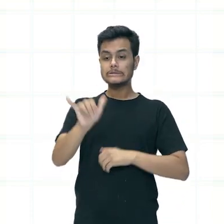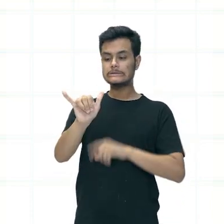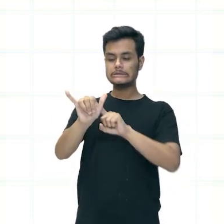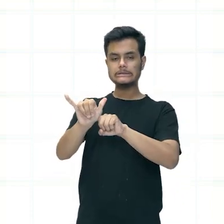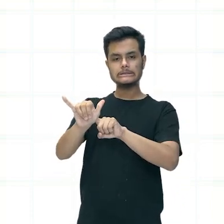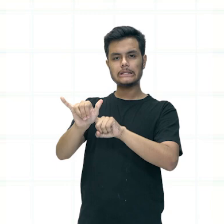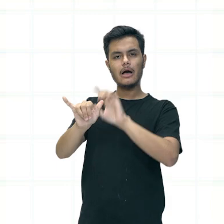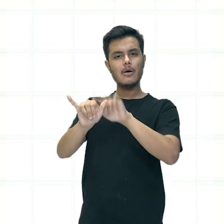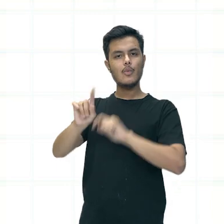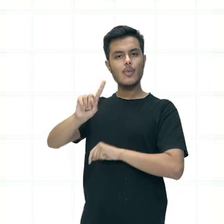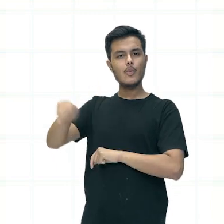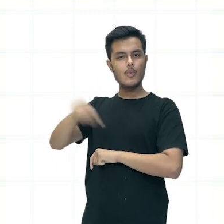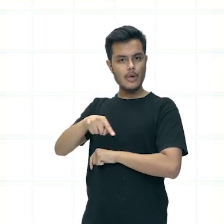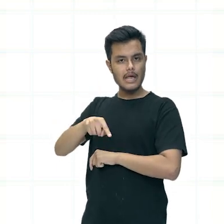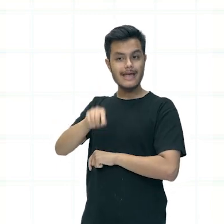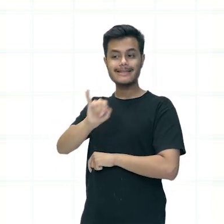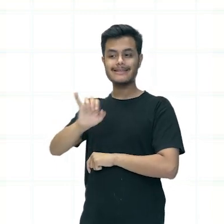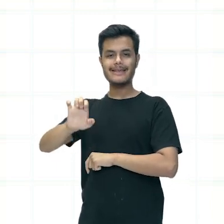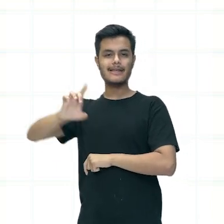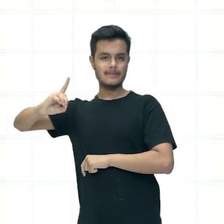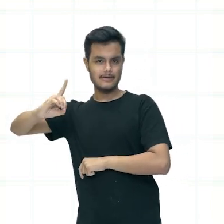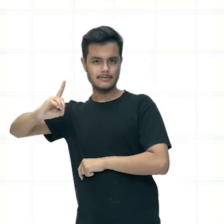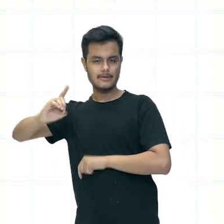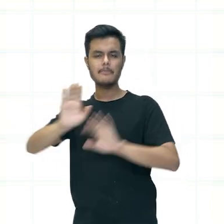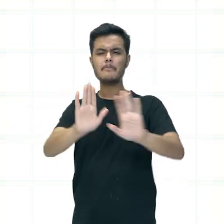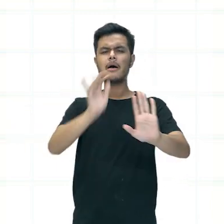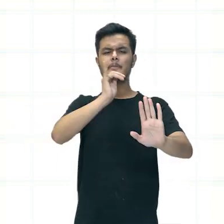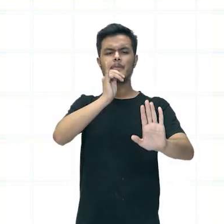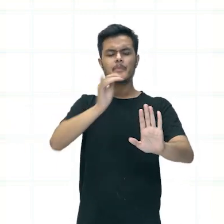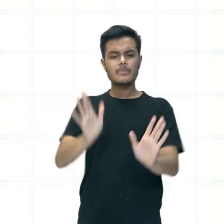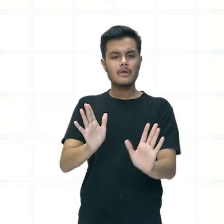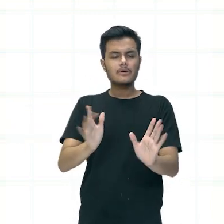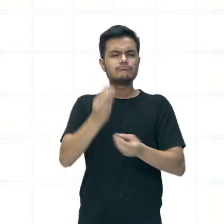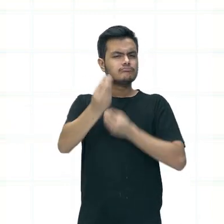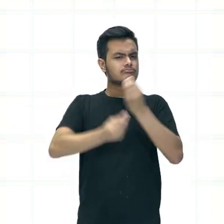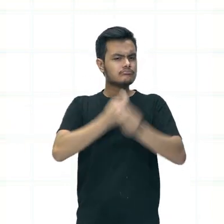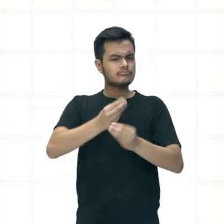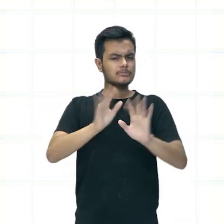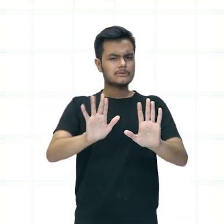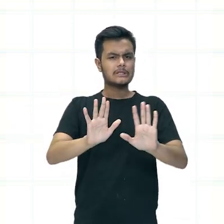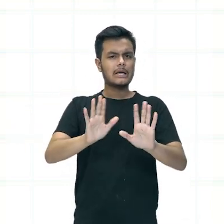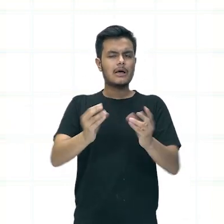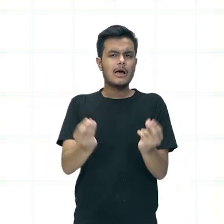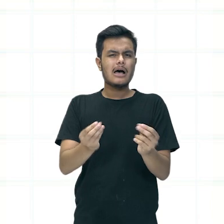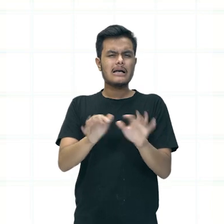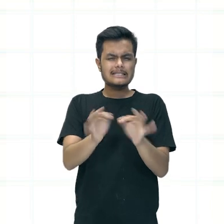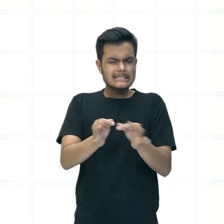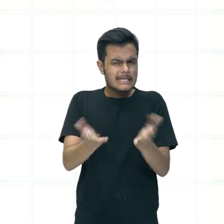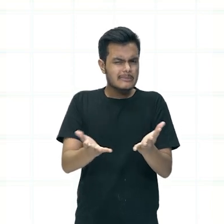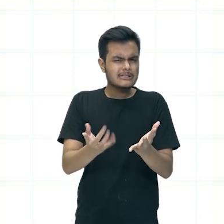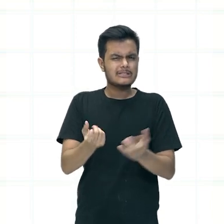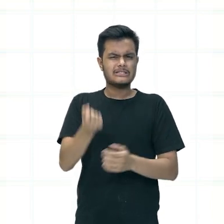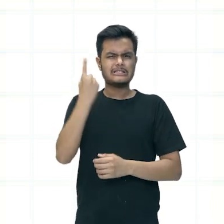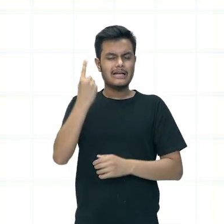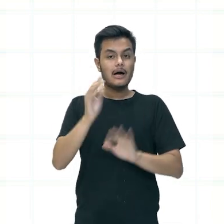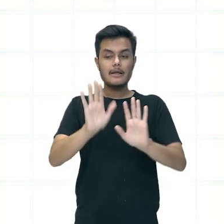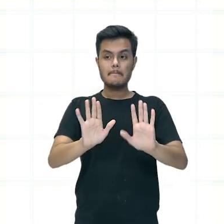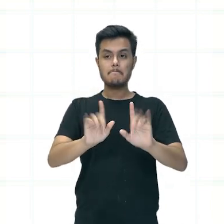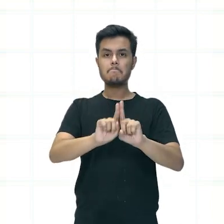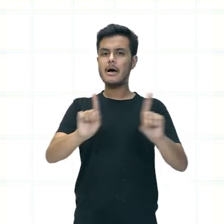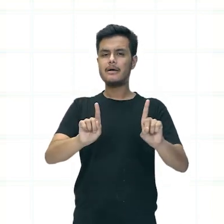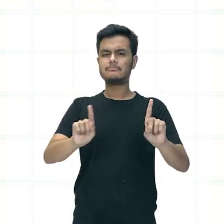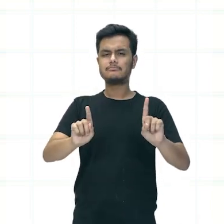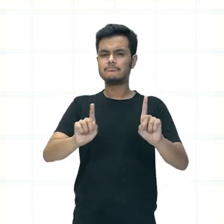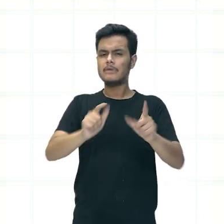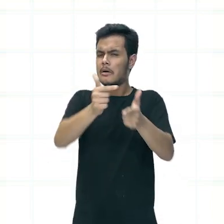o Y e colocar o IED. Mas observe como ficou uma construção bem esquisita, né? E aí que isso não